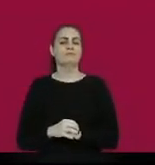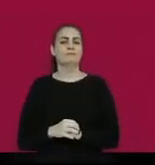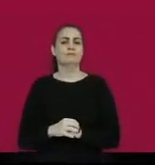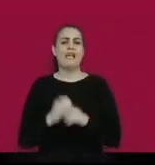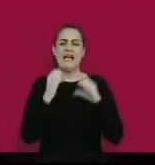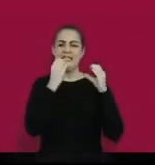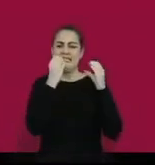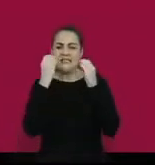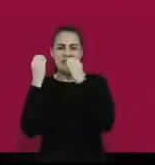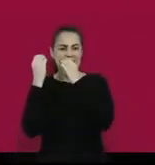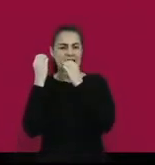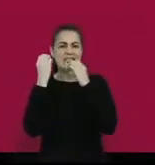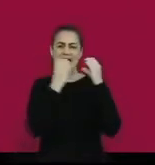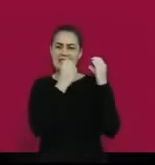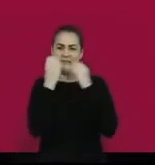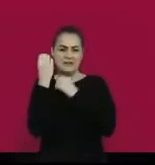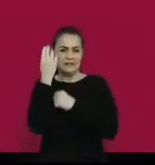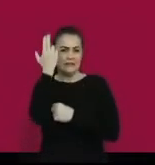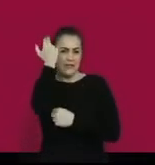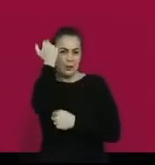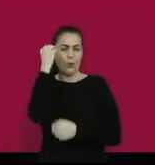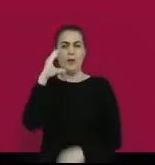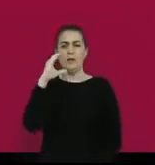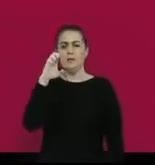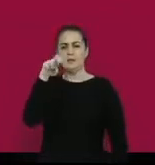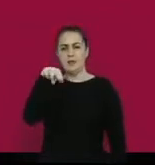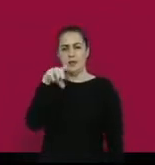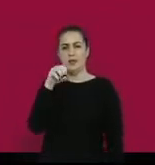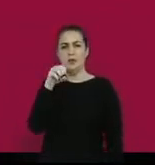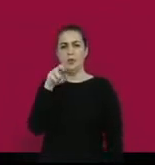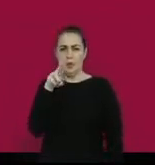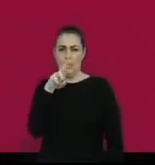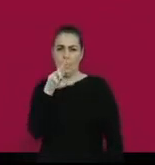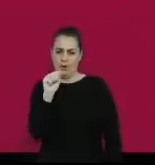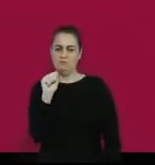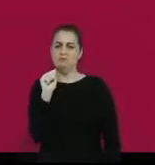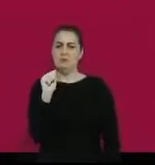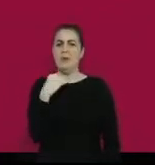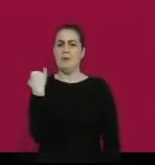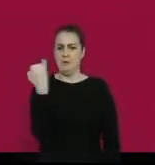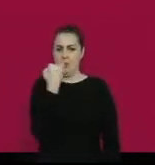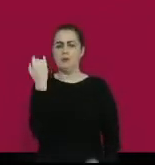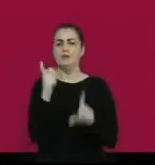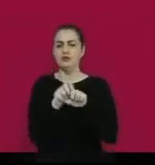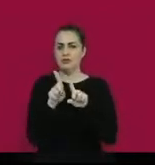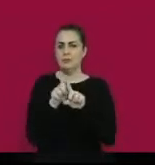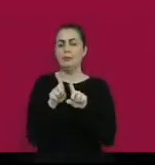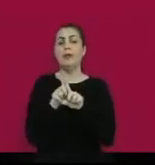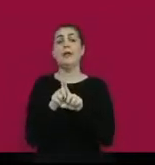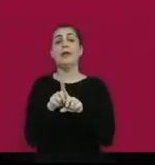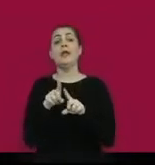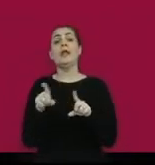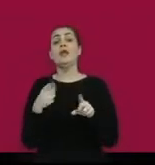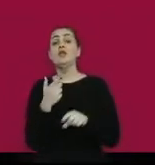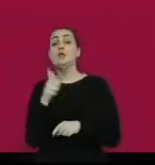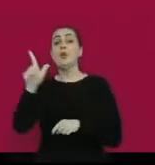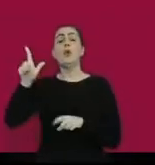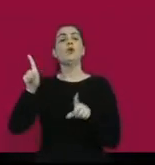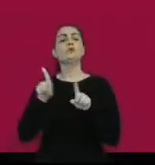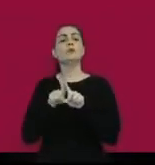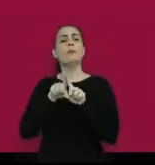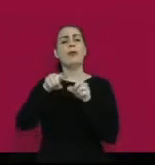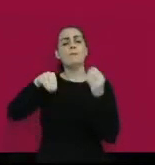pegar. E esse aqui, que é uma salada com a mistura de tudo, falta só a beterraba, né, que eu quis fugir um